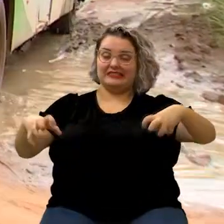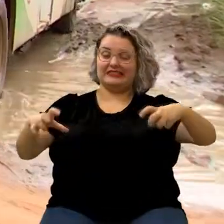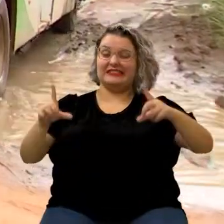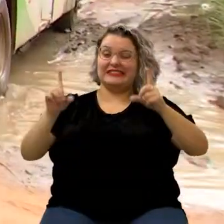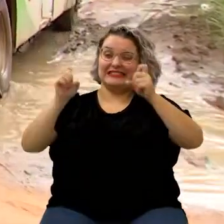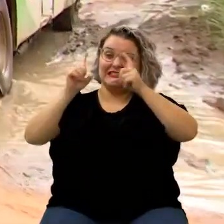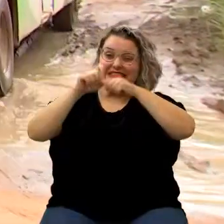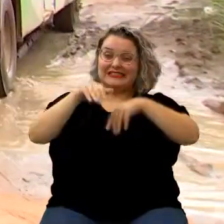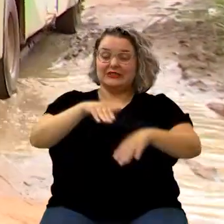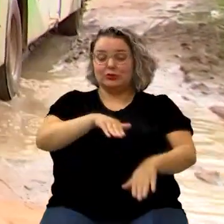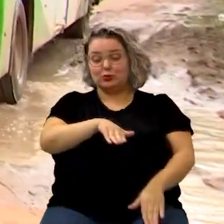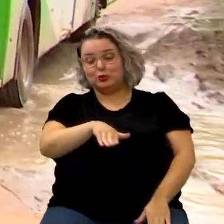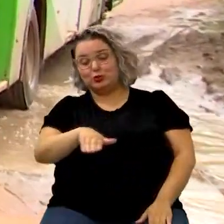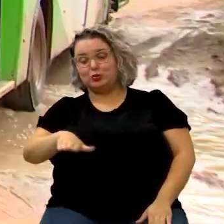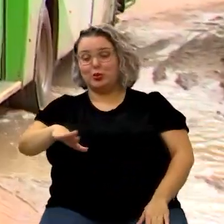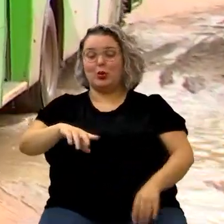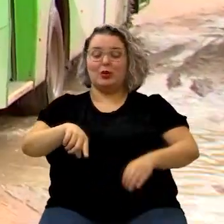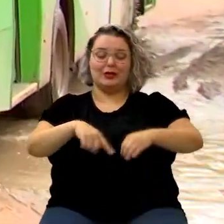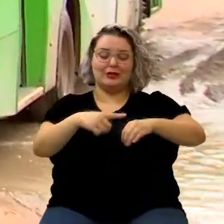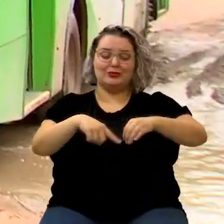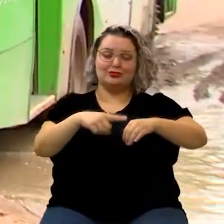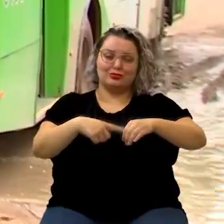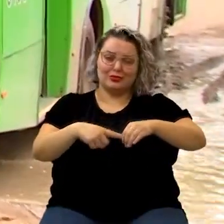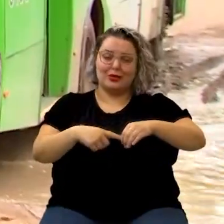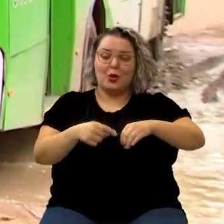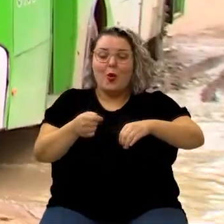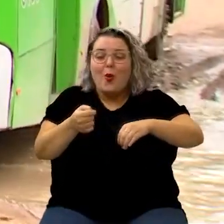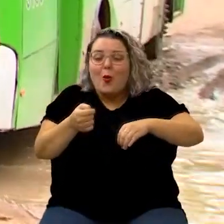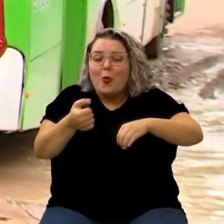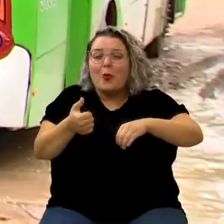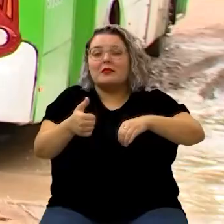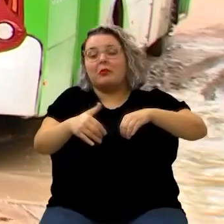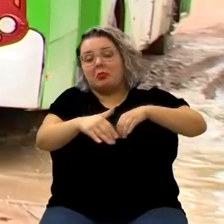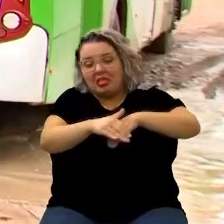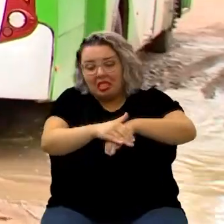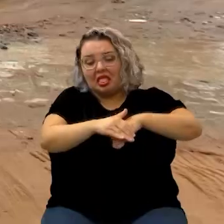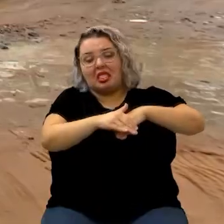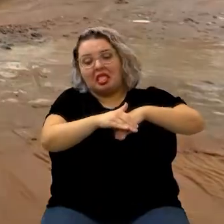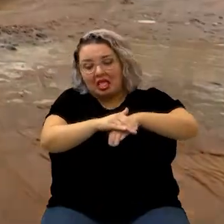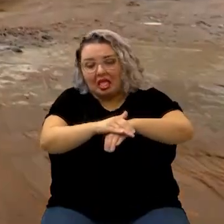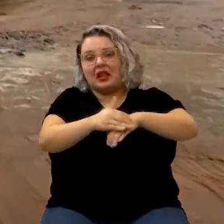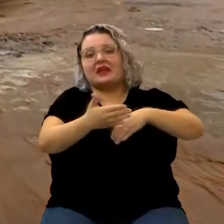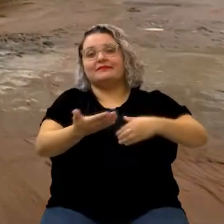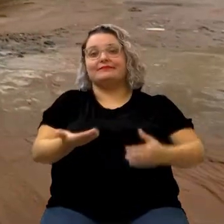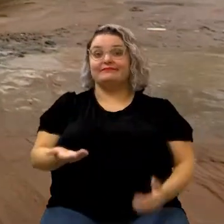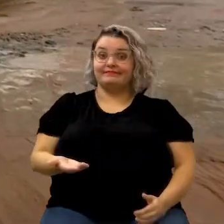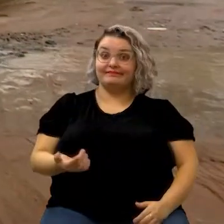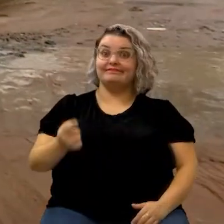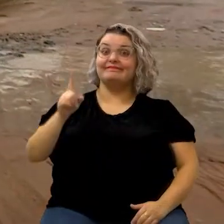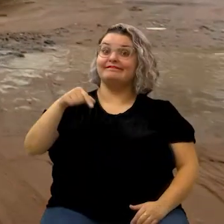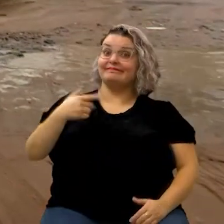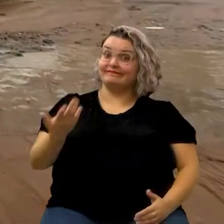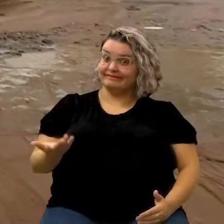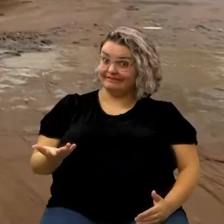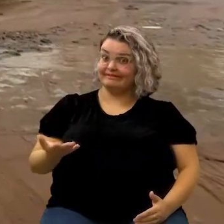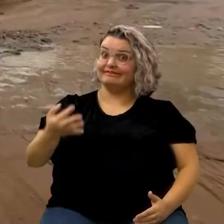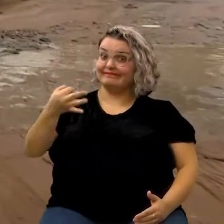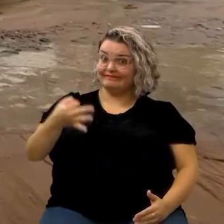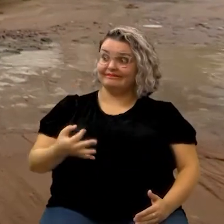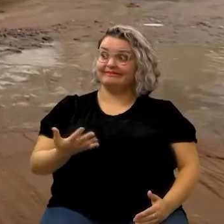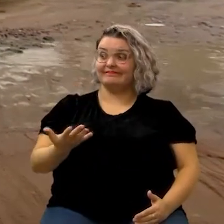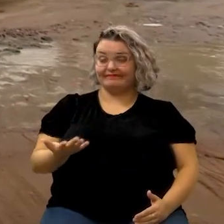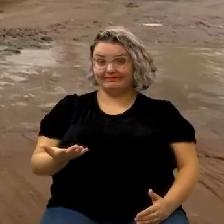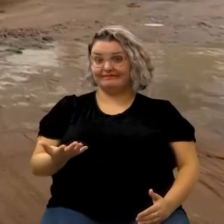a conversão às rodas do carro por pouco não ficam atoladas e olha Exatamente Essa